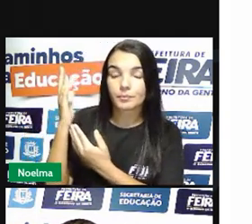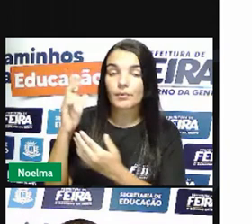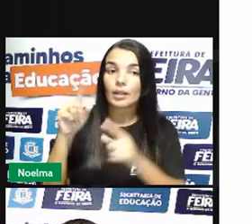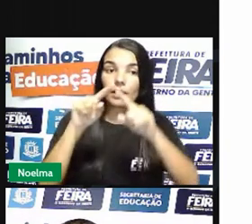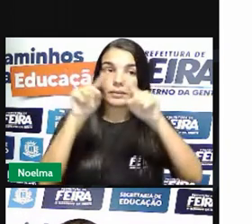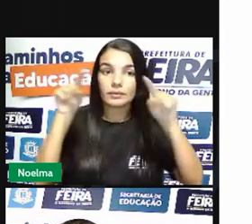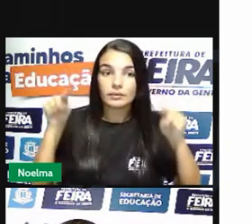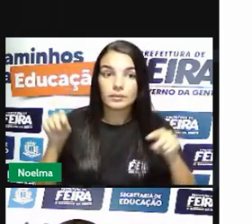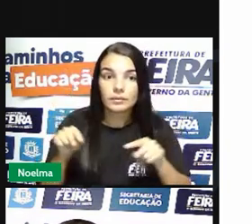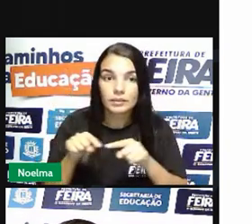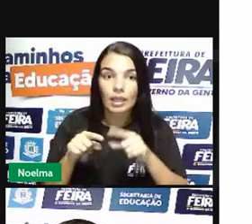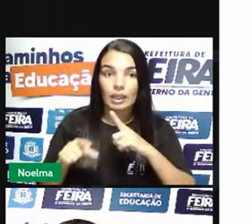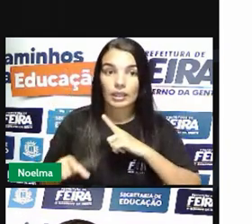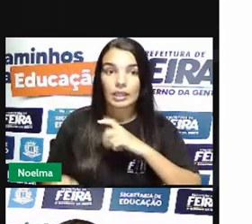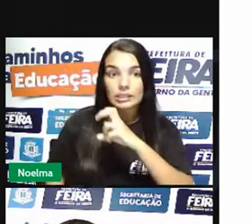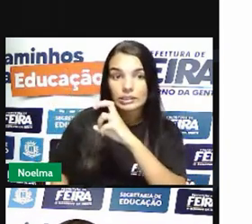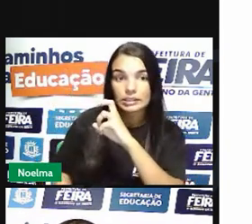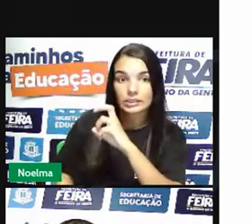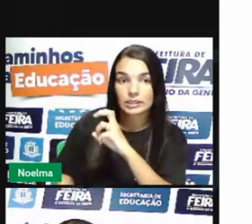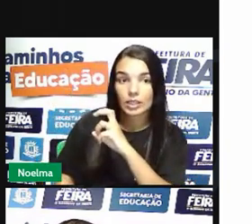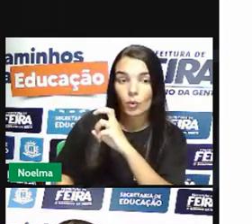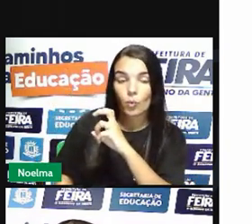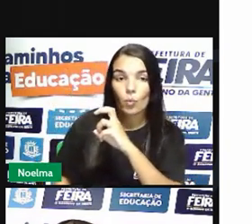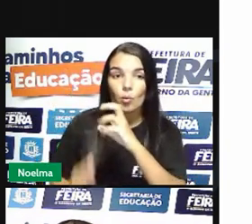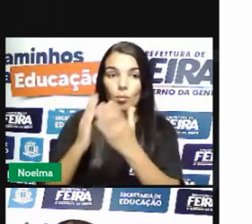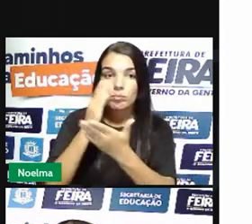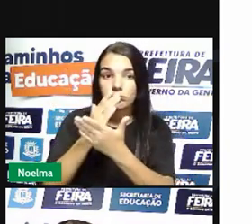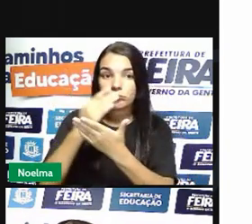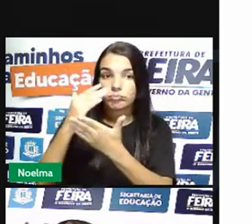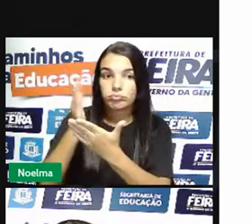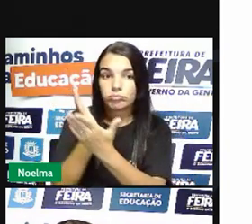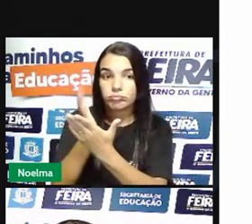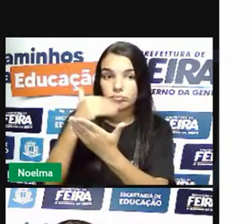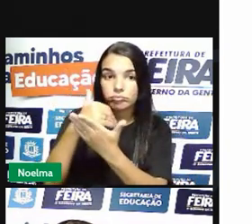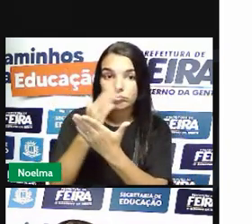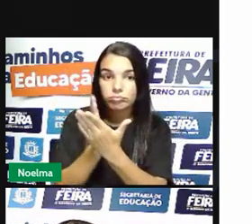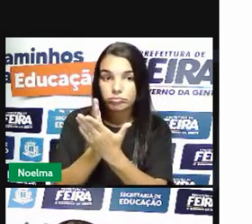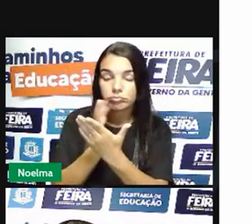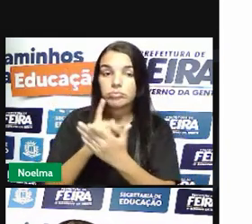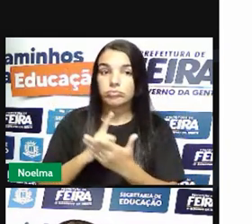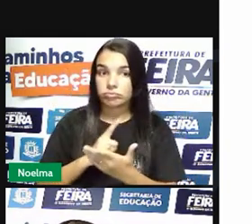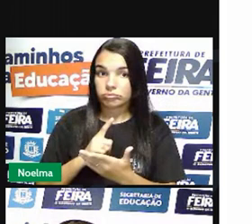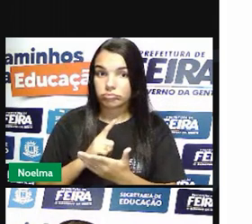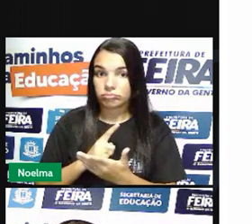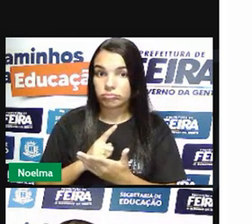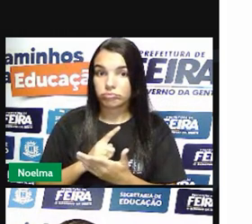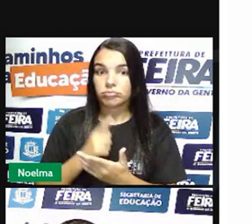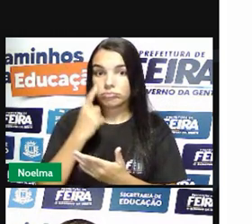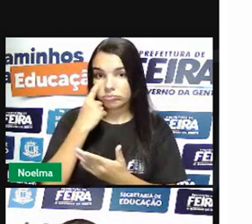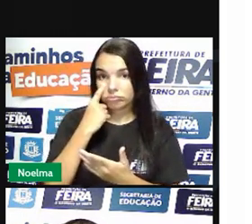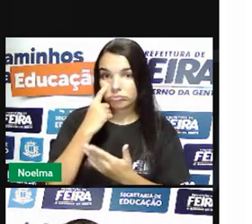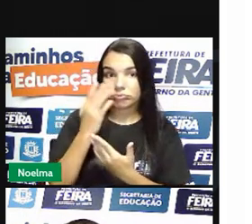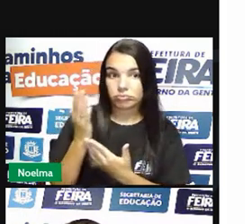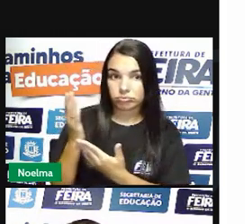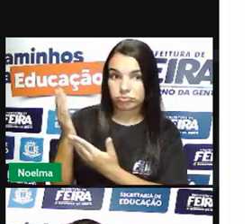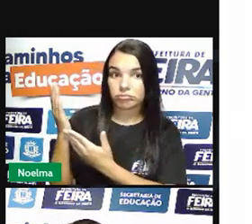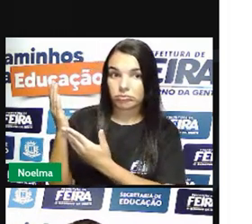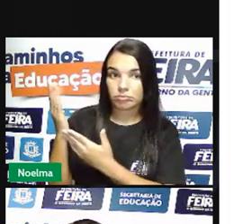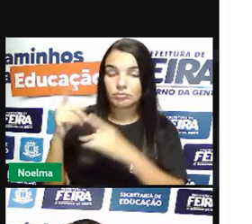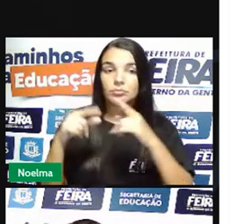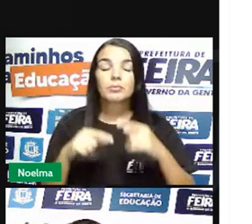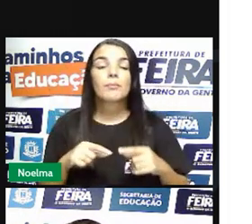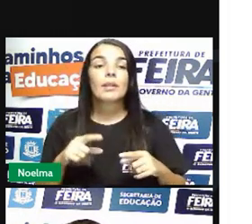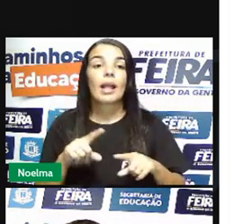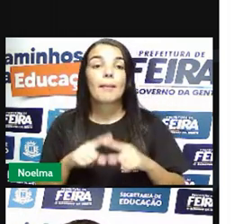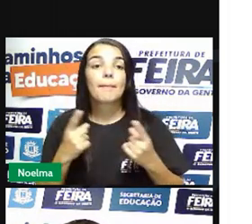foi dividida em Cinco partes em Cinco partes essas partes estão representadas aqui do lado esses triângulos né Cinco partes